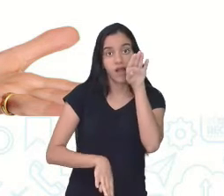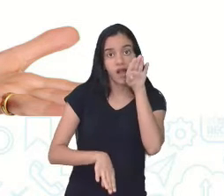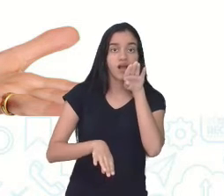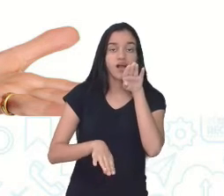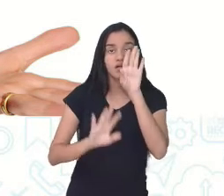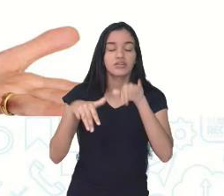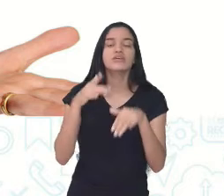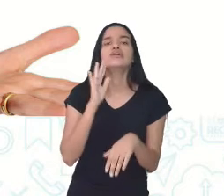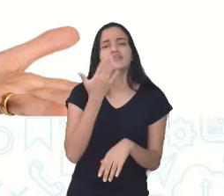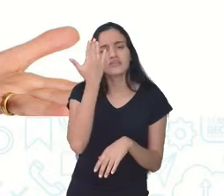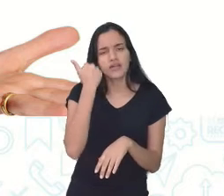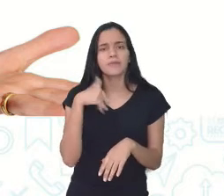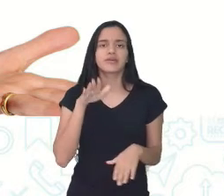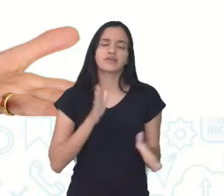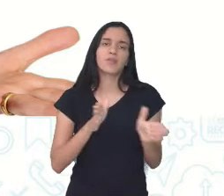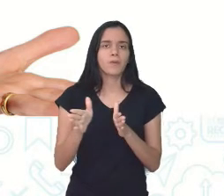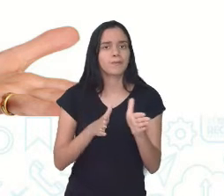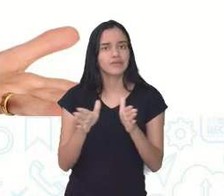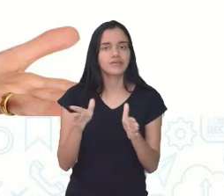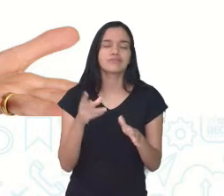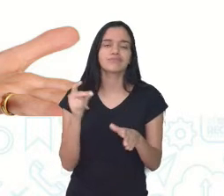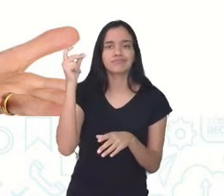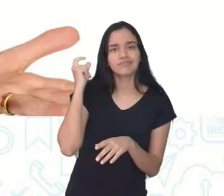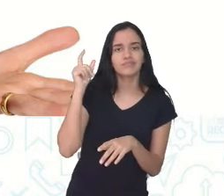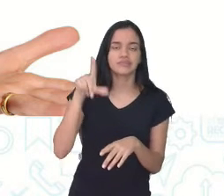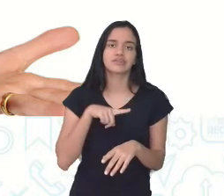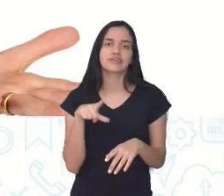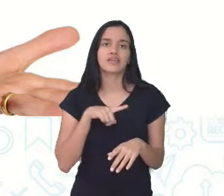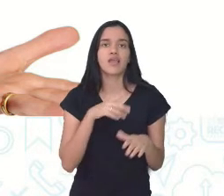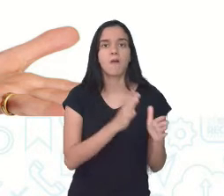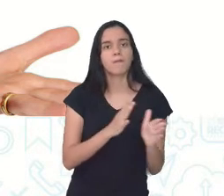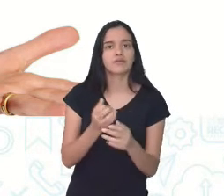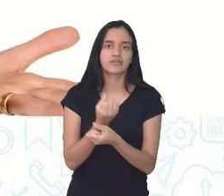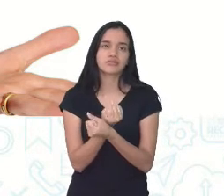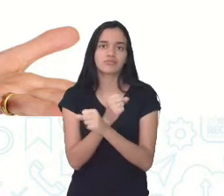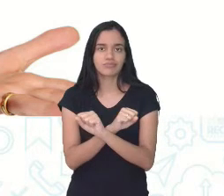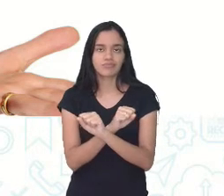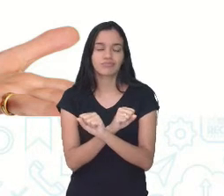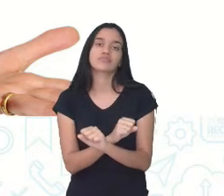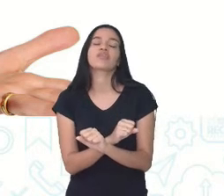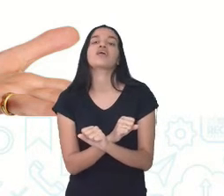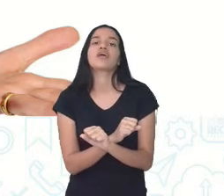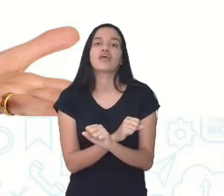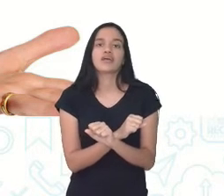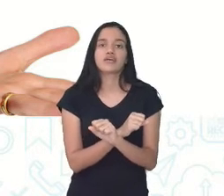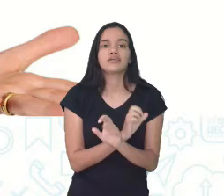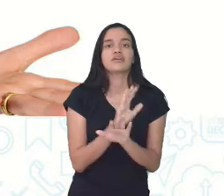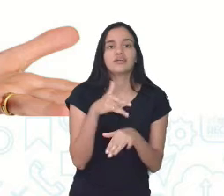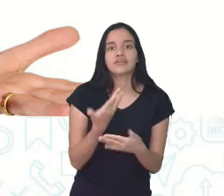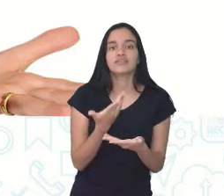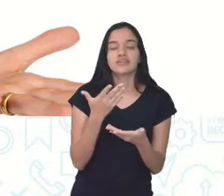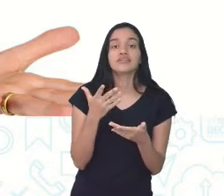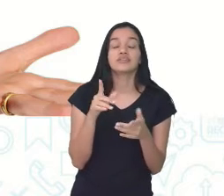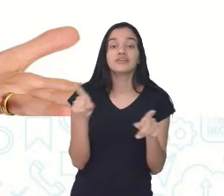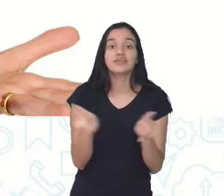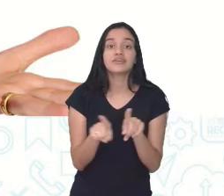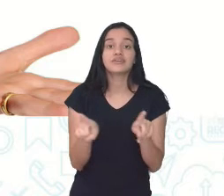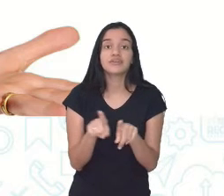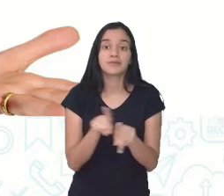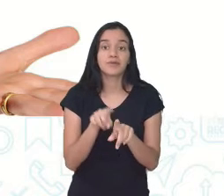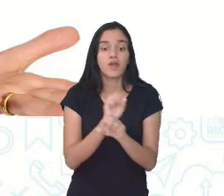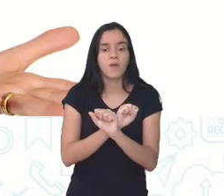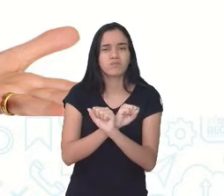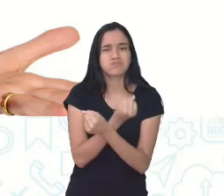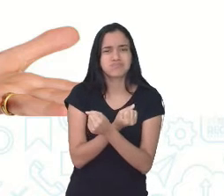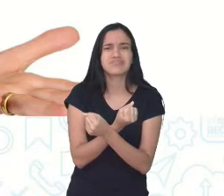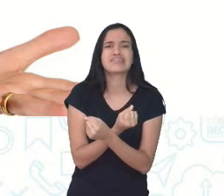que nesse período aí existia ainda o processo de escravidão, né? O processo ainda de tráfico aí de escravos